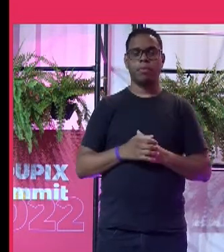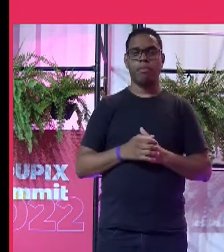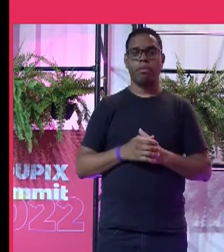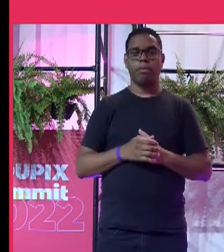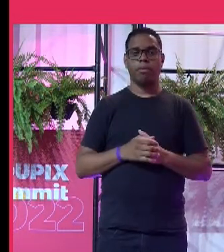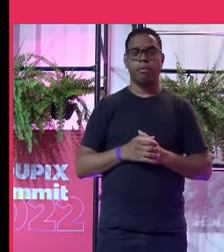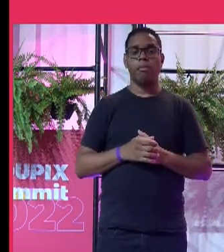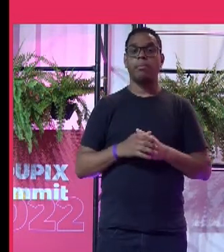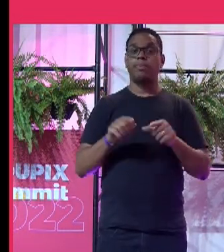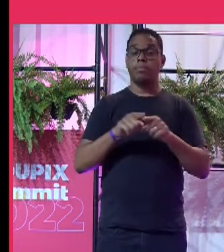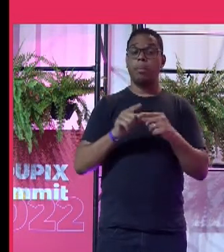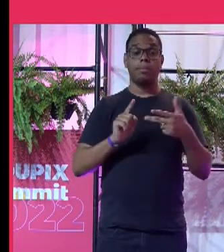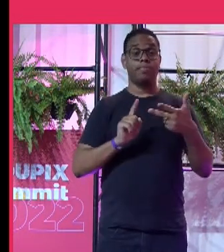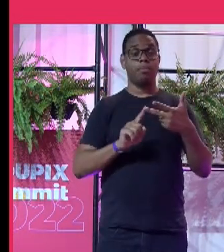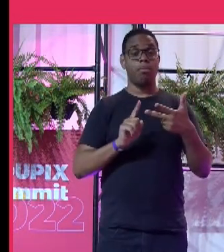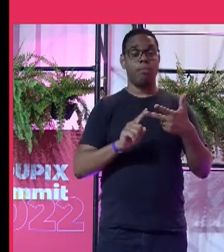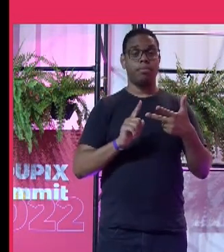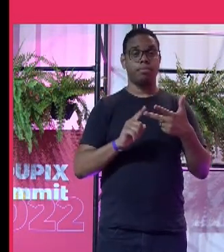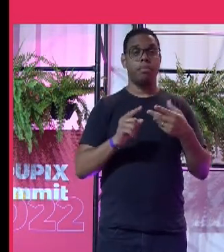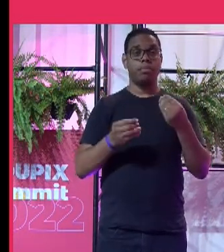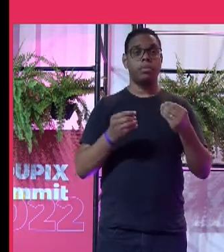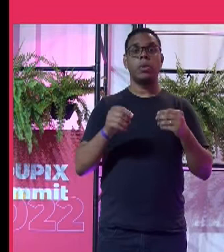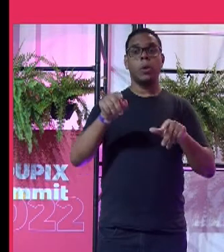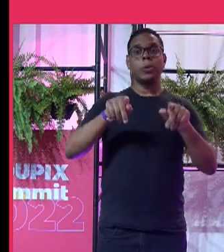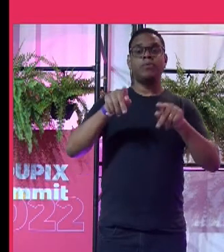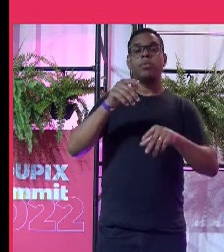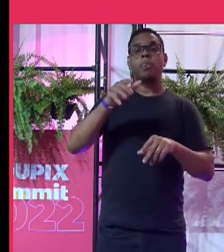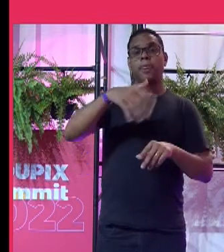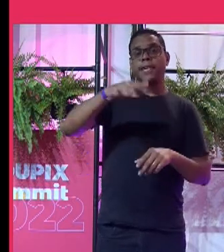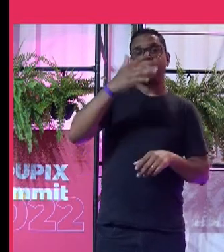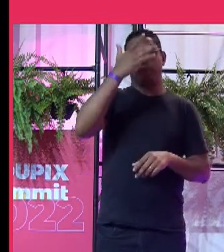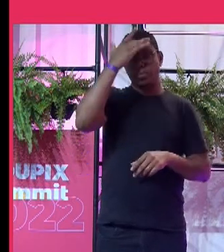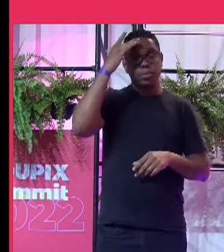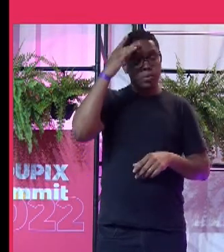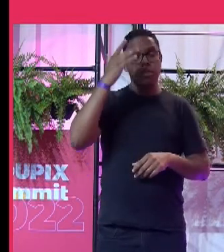já emendando para o terceiro, que é a voz do público. Então...